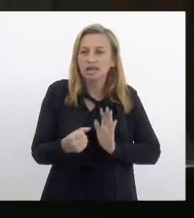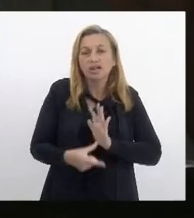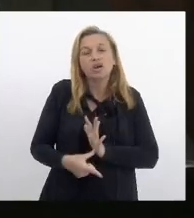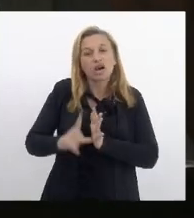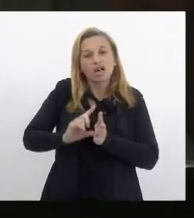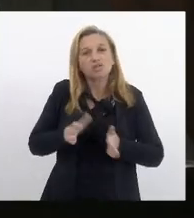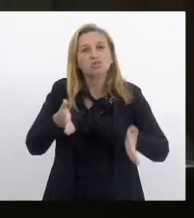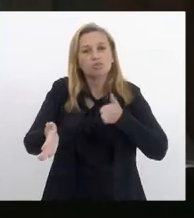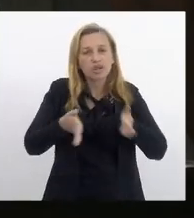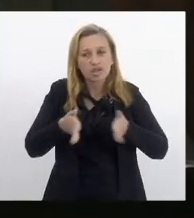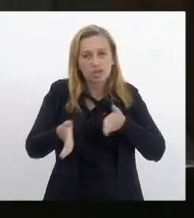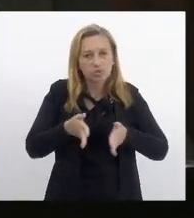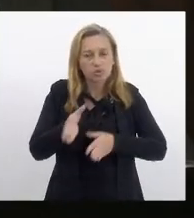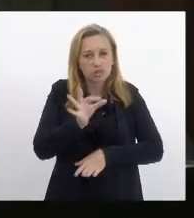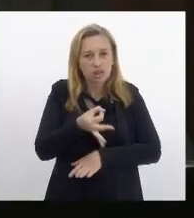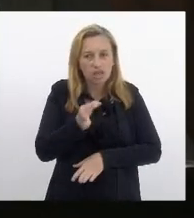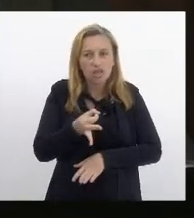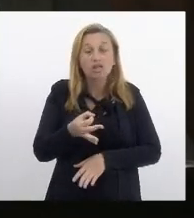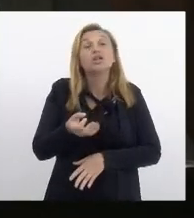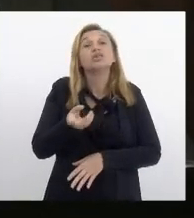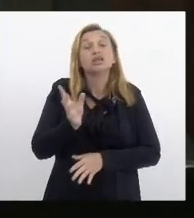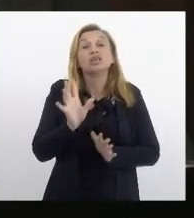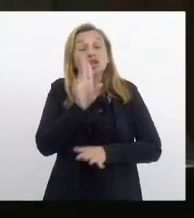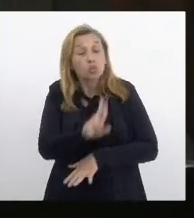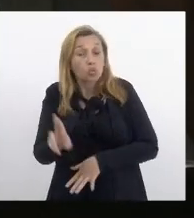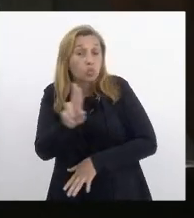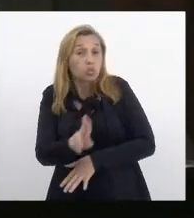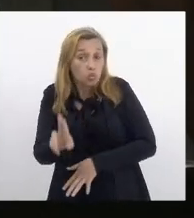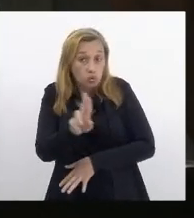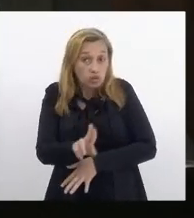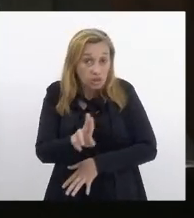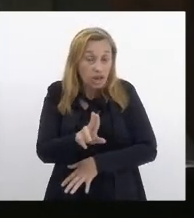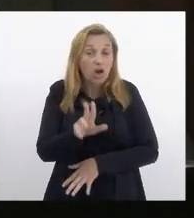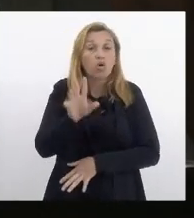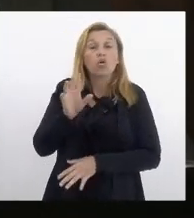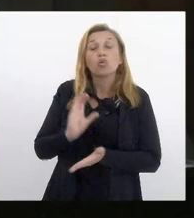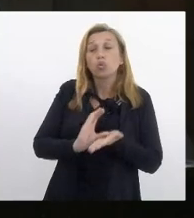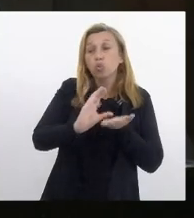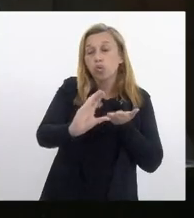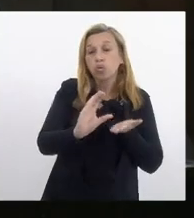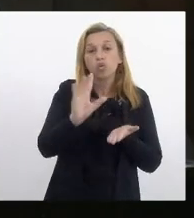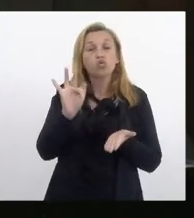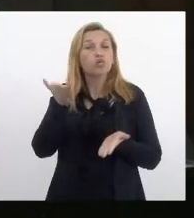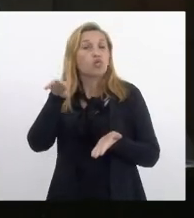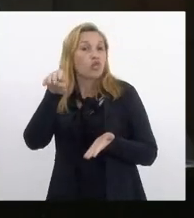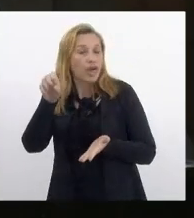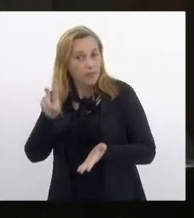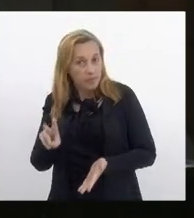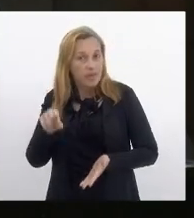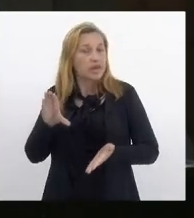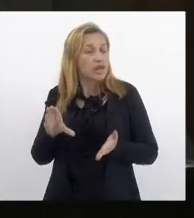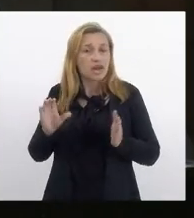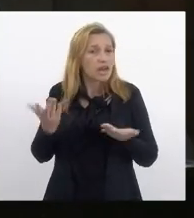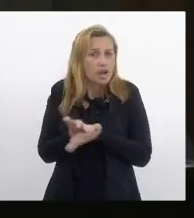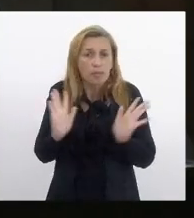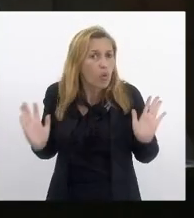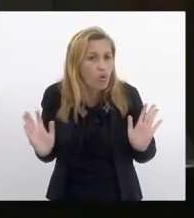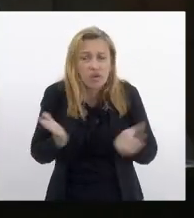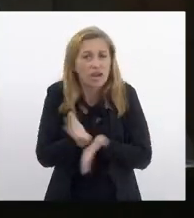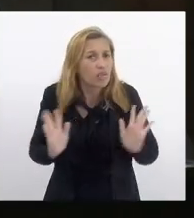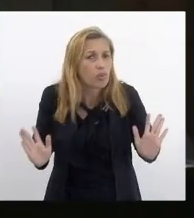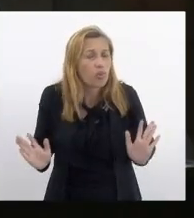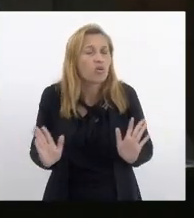fixado pelo dispositivo, tem que, enfim, usar o recurso, que já são do Fundeb, como uma compensação e pronto. E